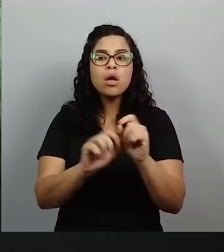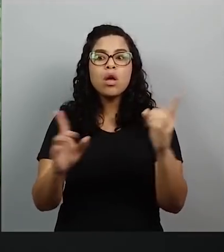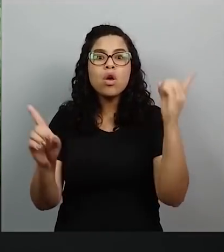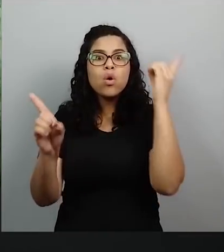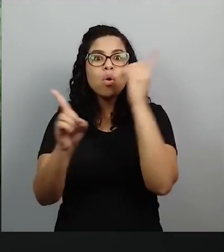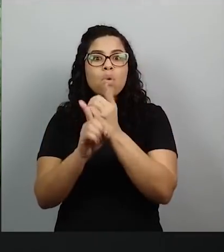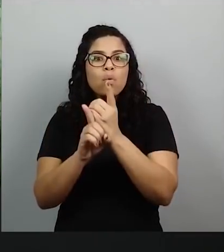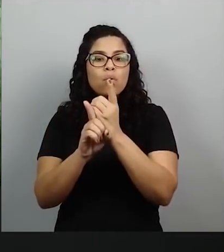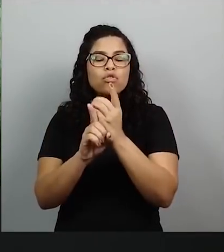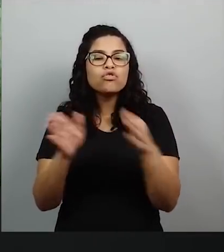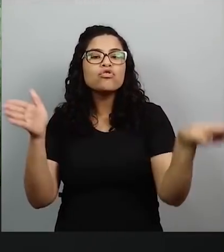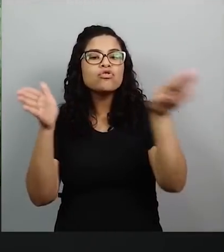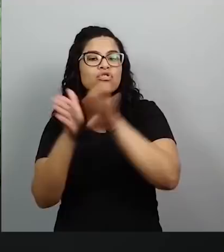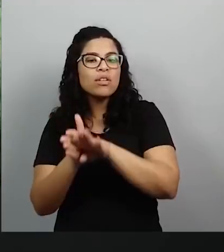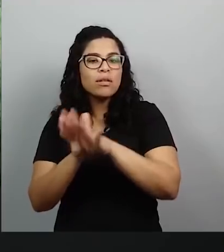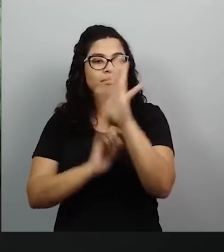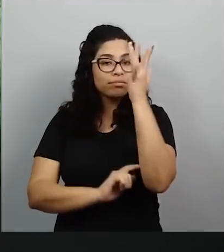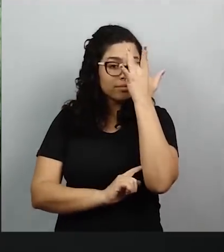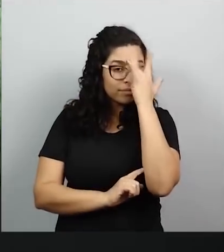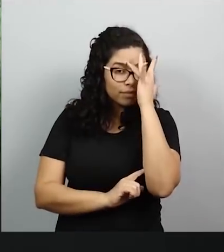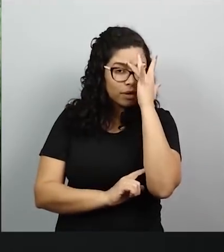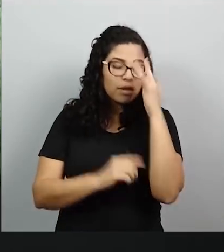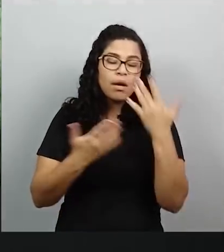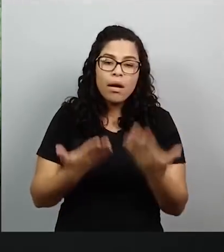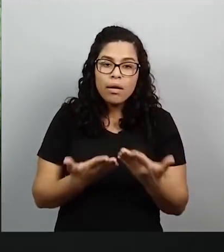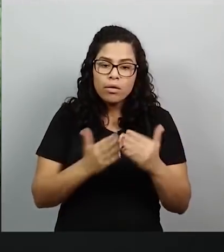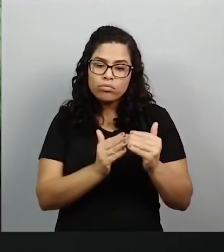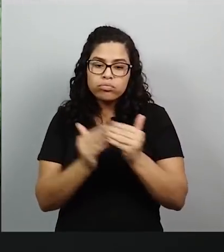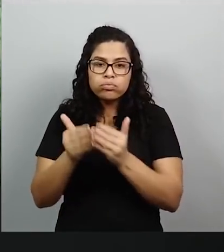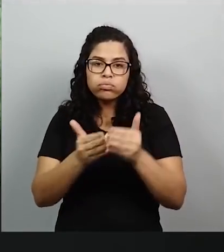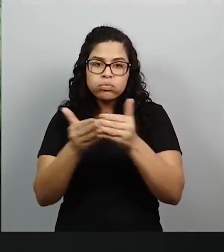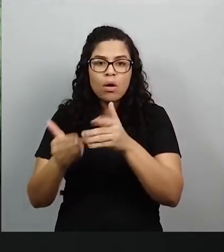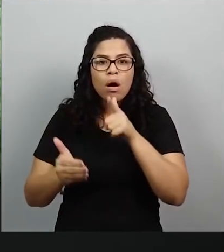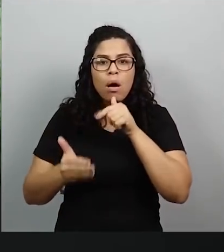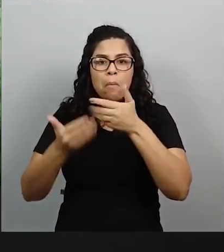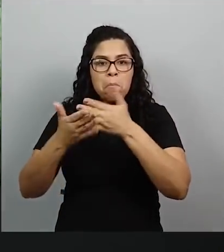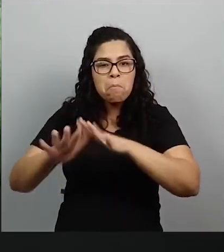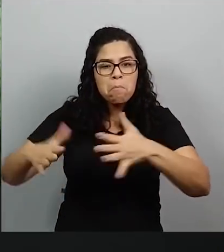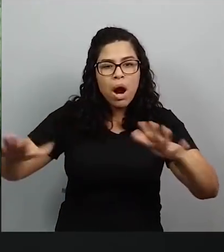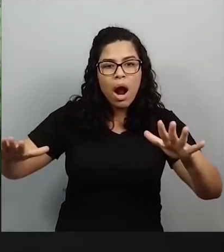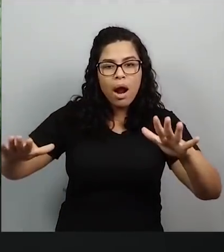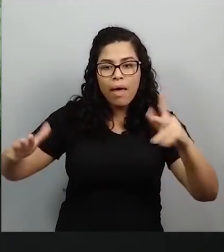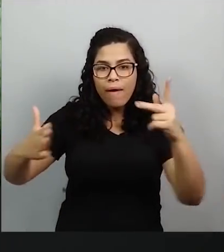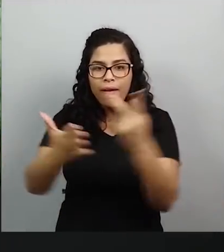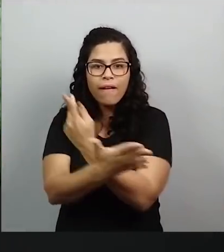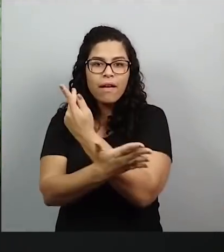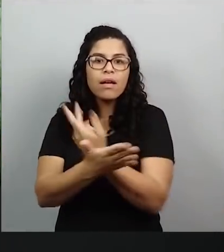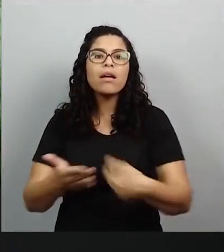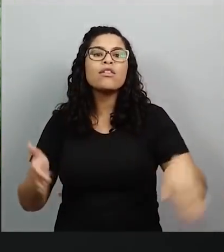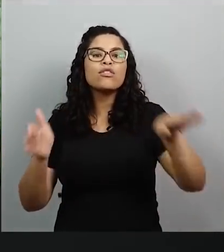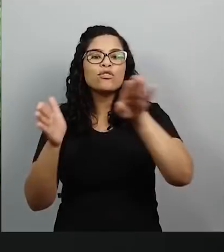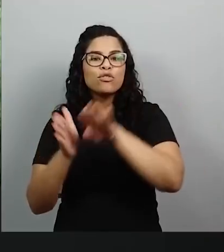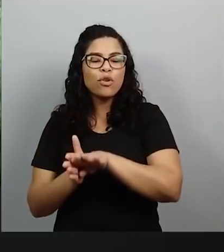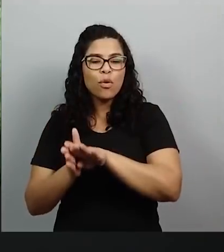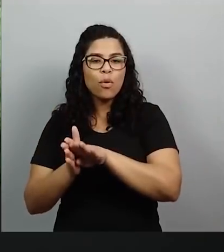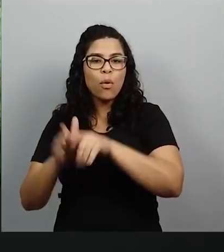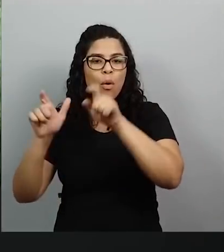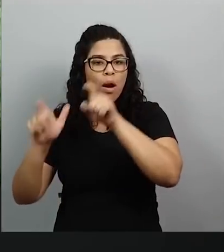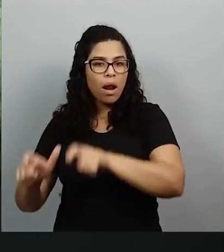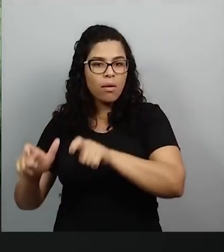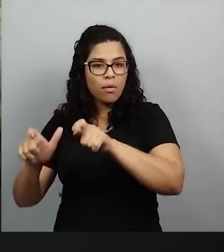tendo problema, porque ele pegou errado os ventos alísios e acabou chegando aqui em